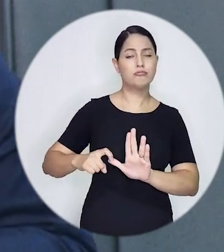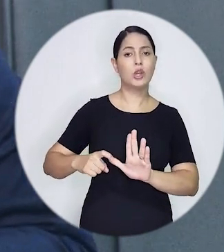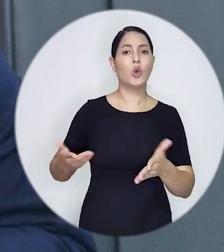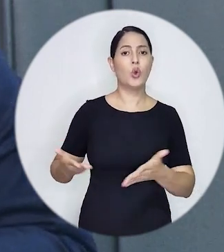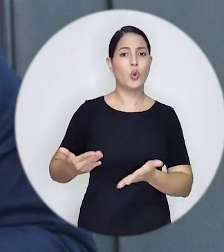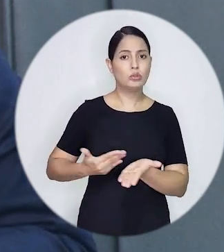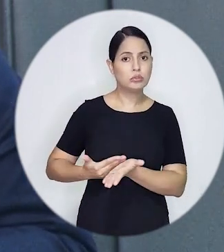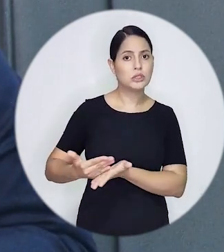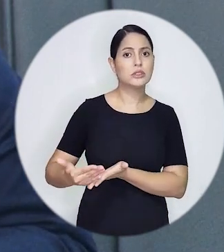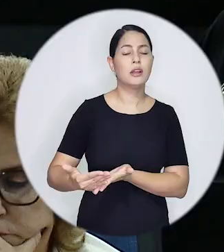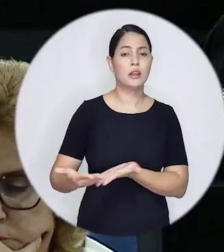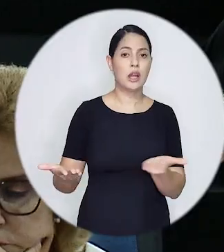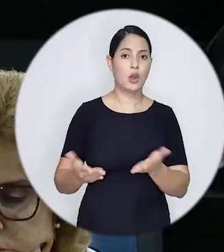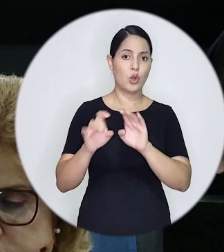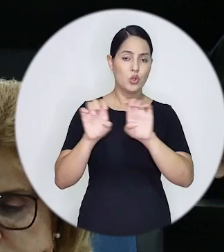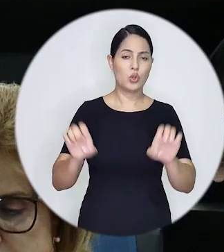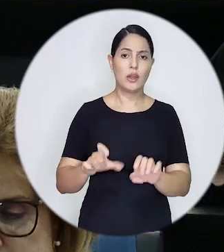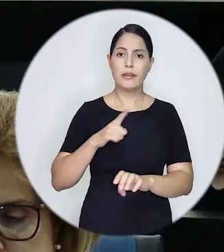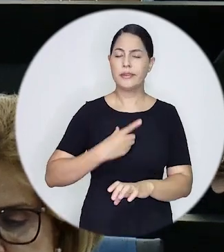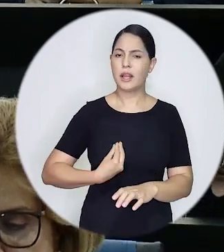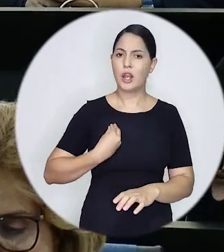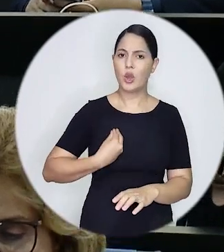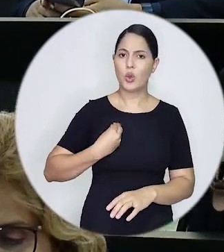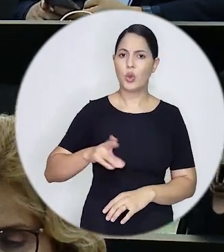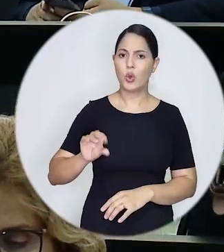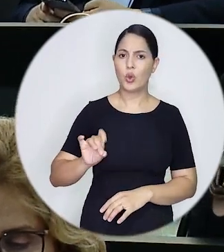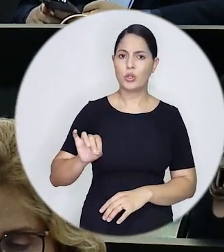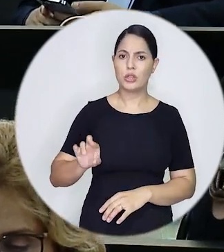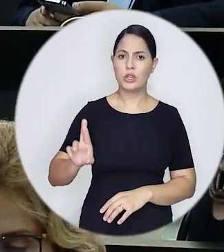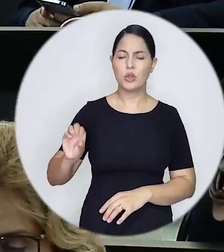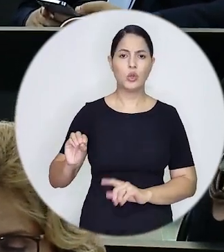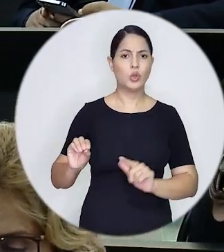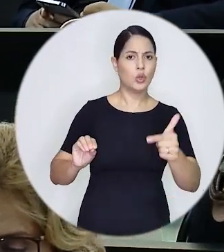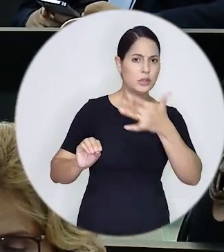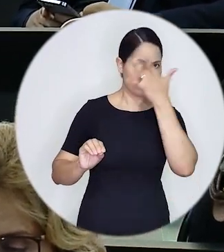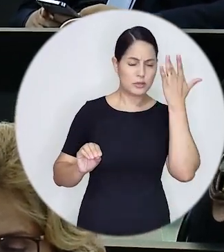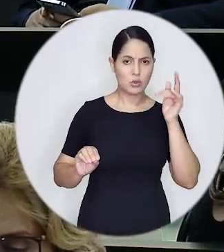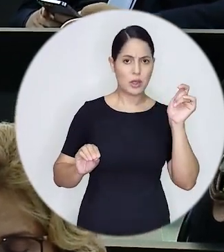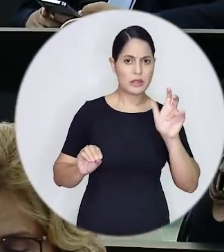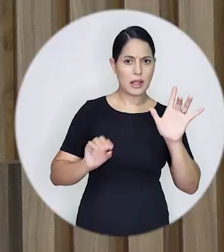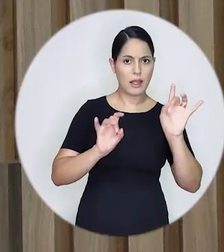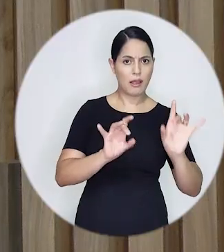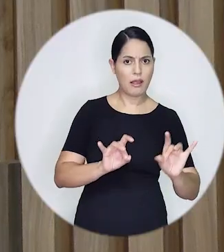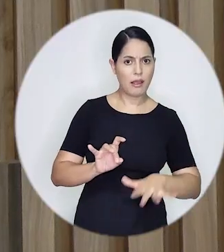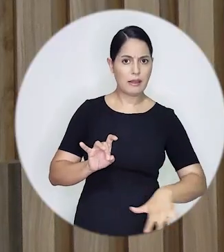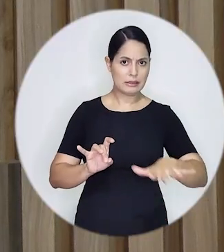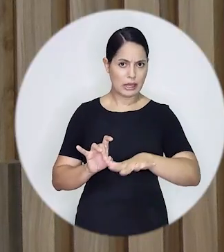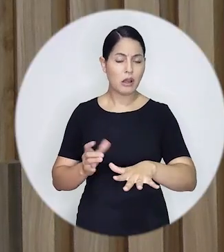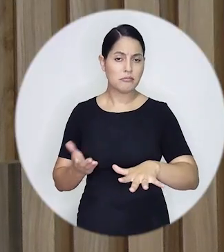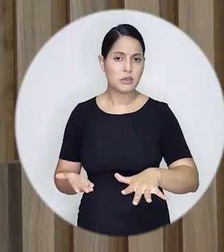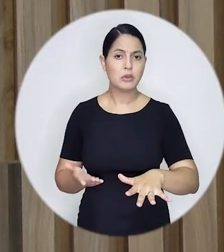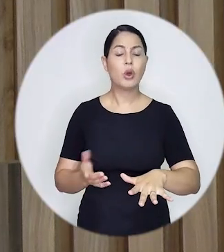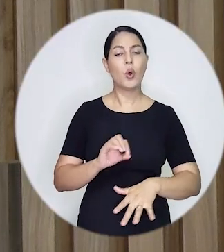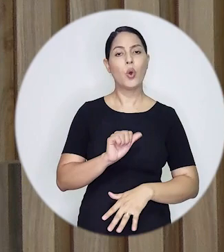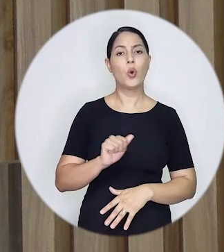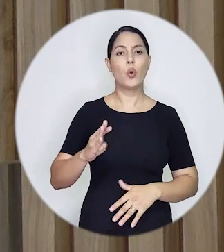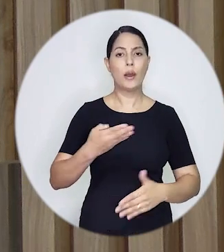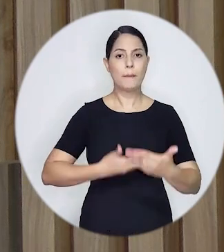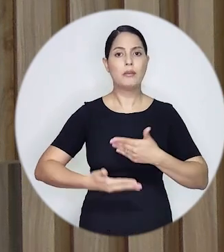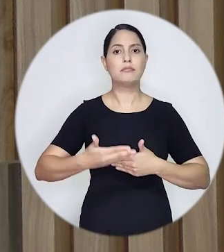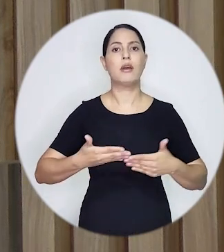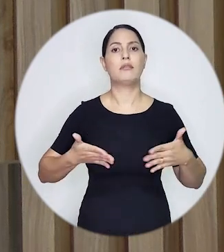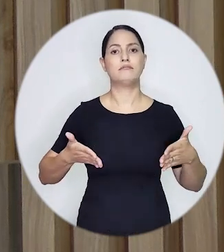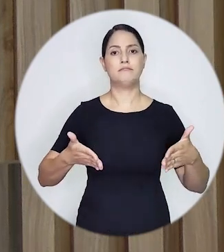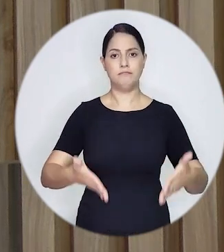papel que a Ordem se incumbirá em cumprir. Apesar da vasta literatura médica a respeito da efetividade da cannabis, apenas em 2015, a